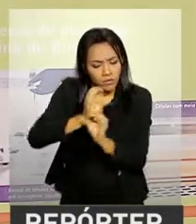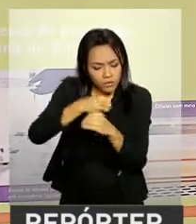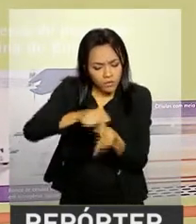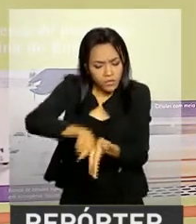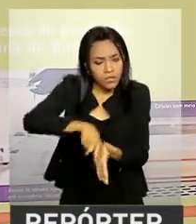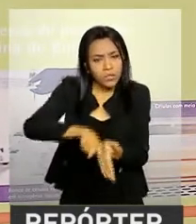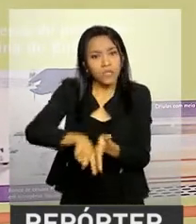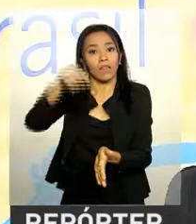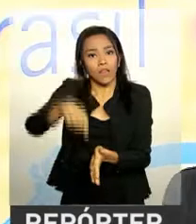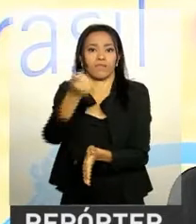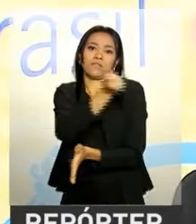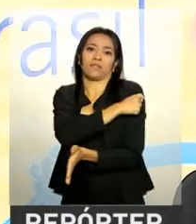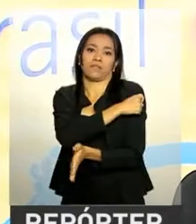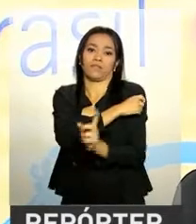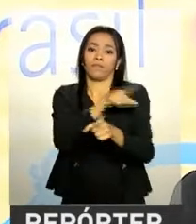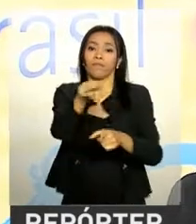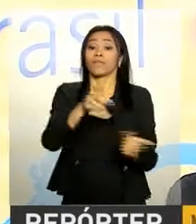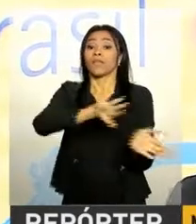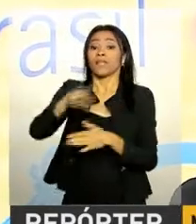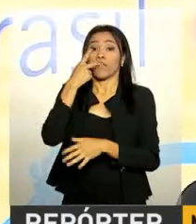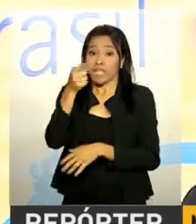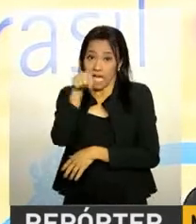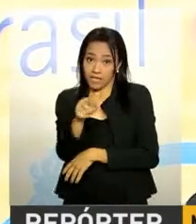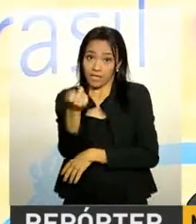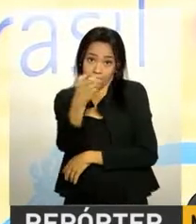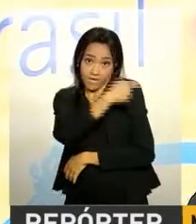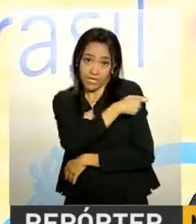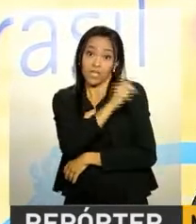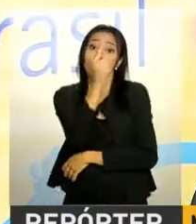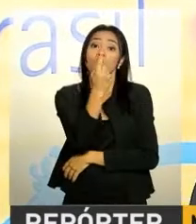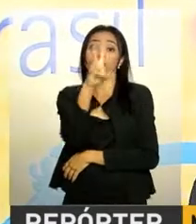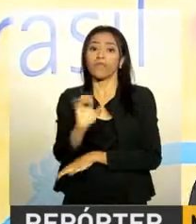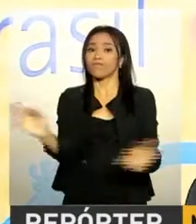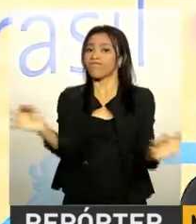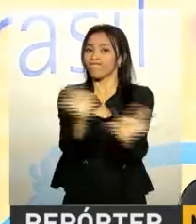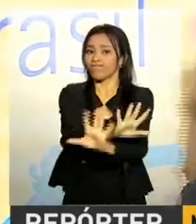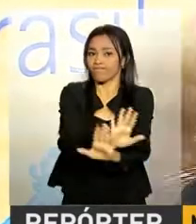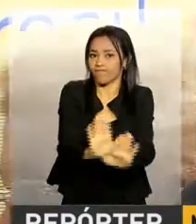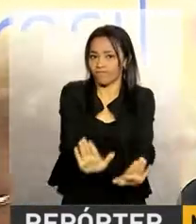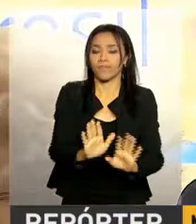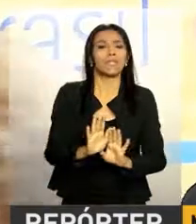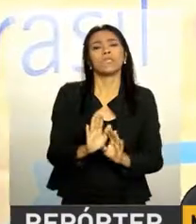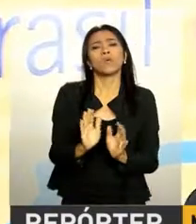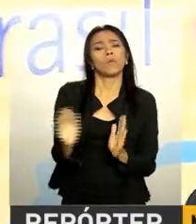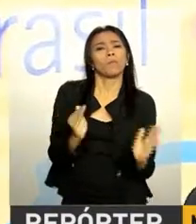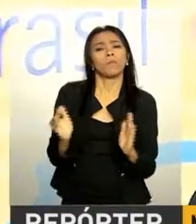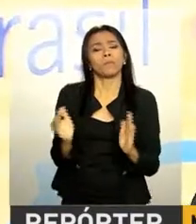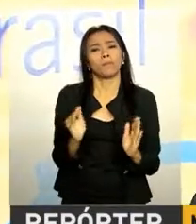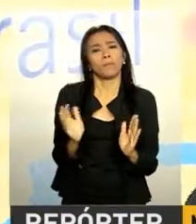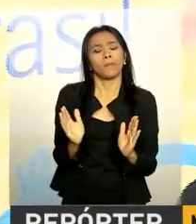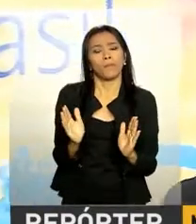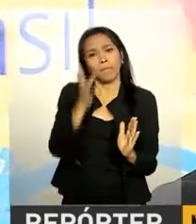quatro tipos de vírus da dengue o diferencial da sua vacina que ela vai ser dado em dose única e ela tem uma perspectiva de resposta